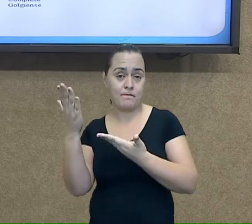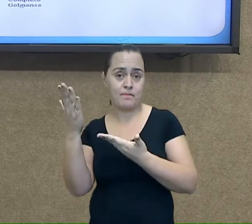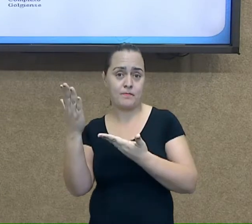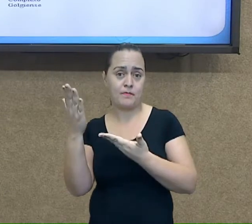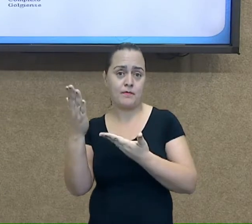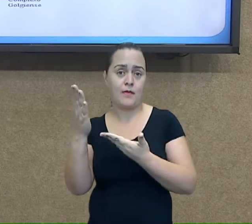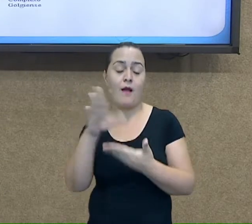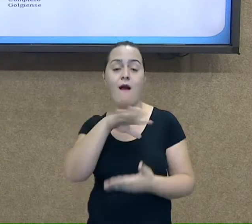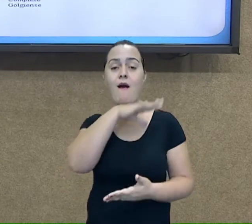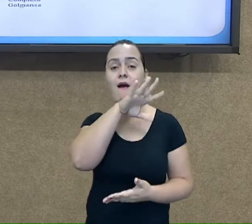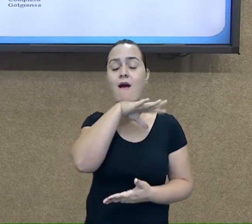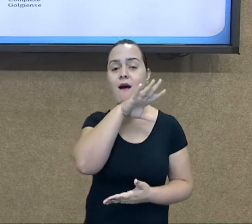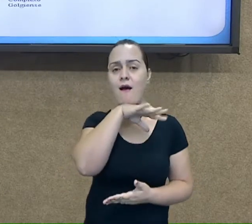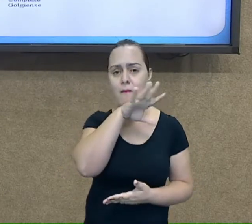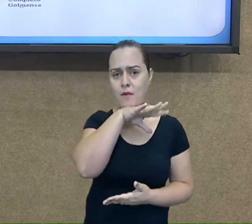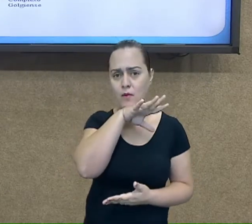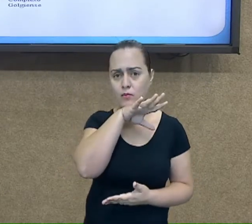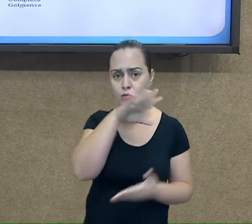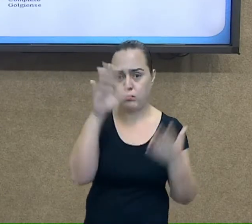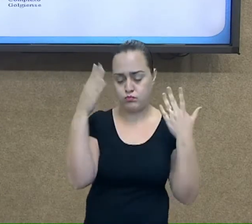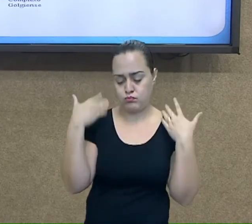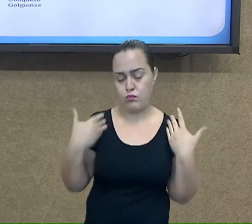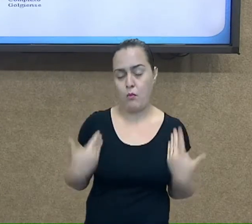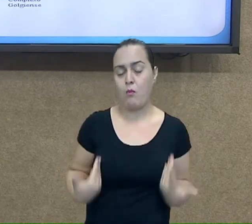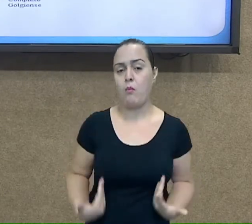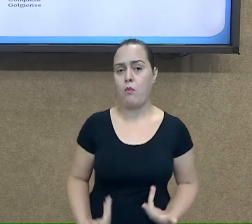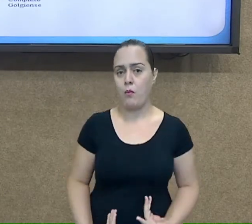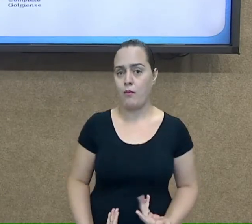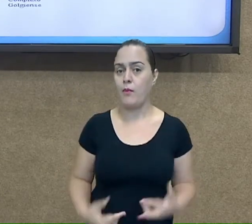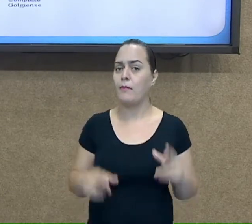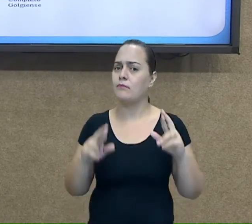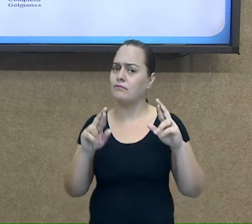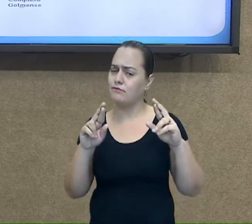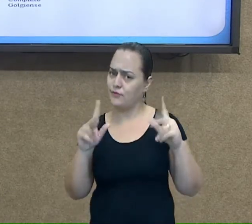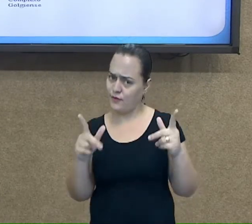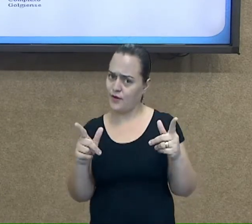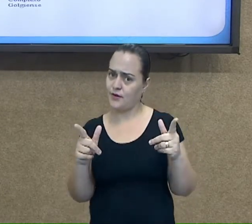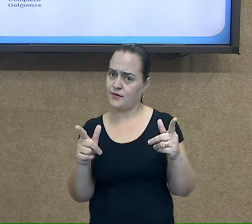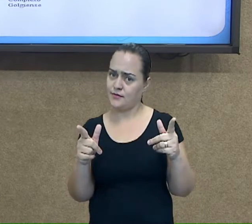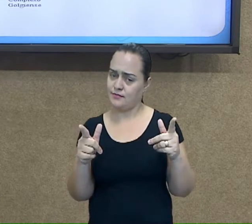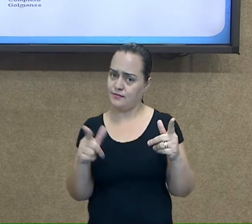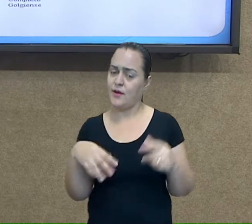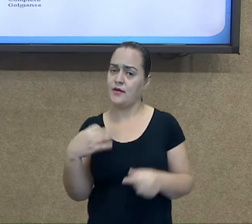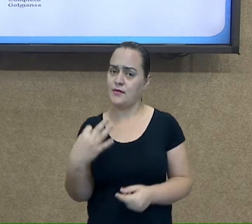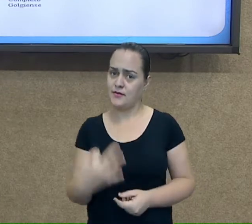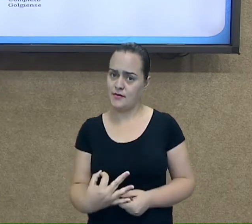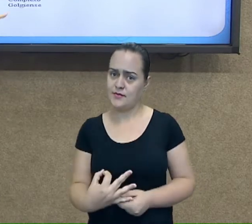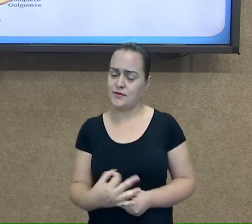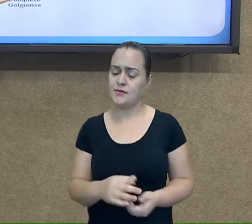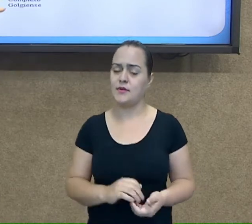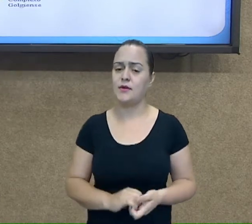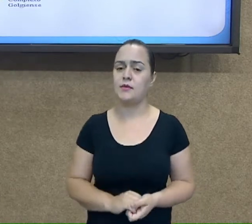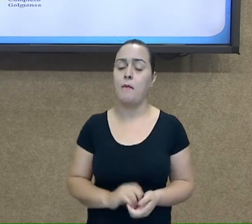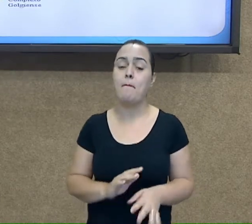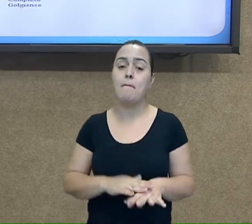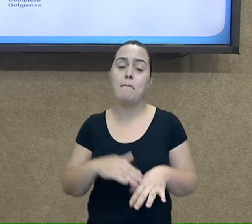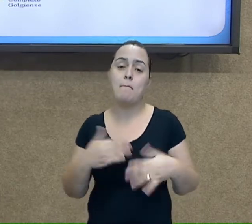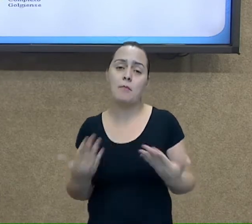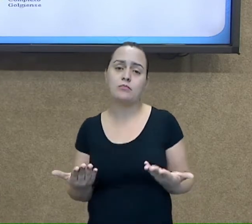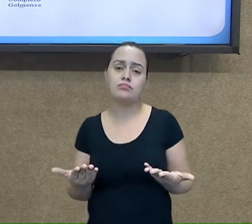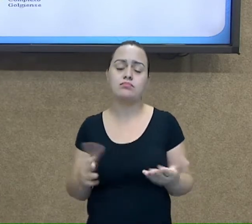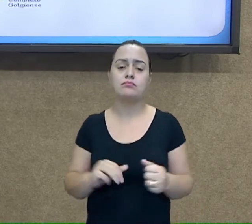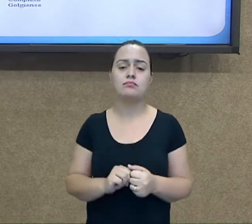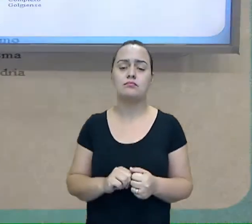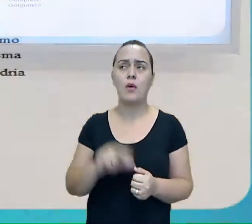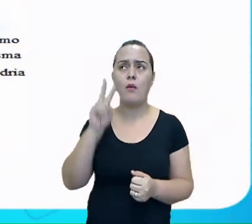imagem, este perfeito desenho, mas em todas as células nós temos um envoltório, que